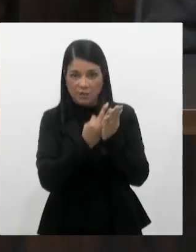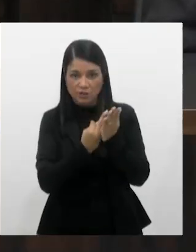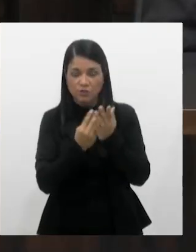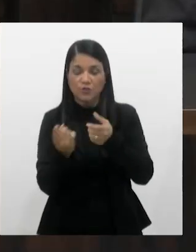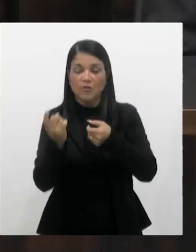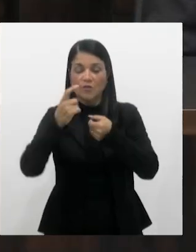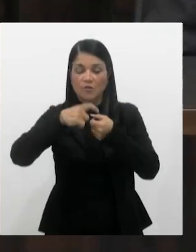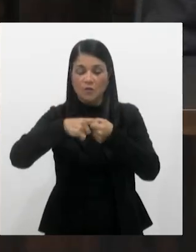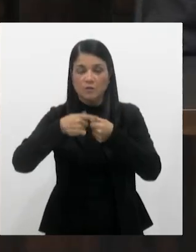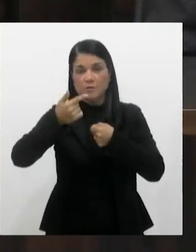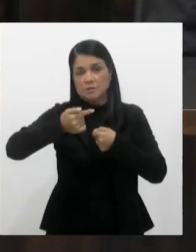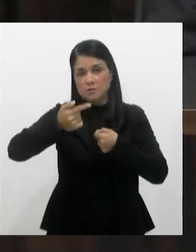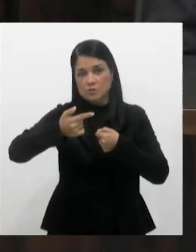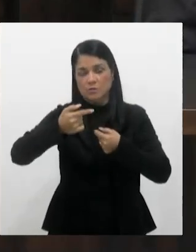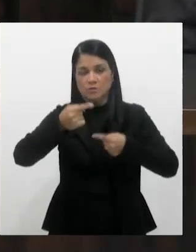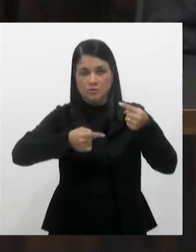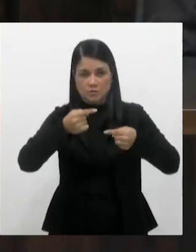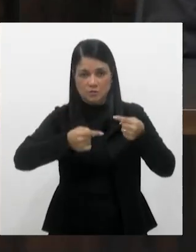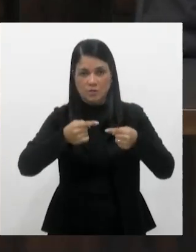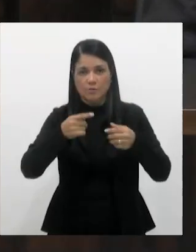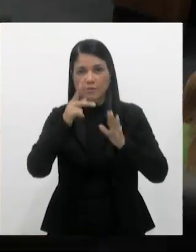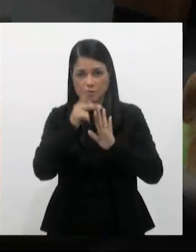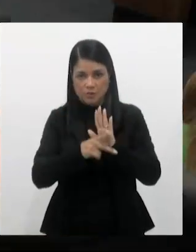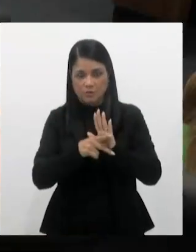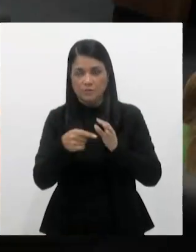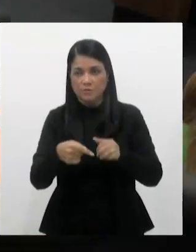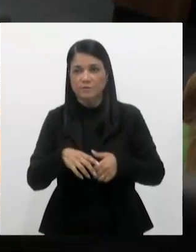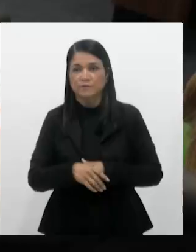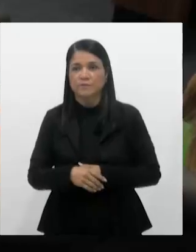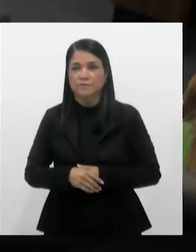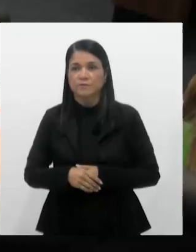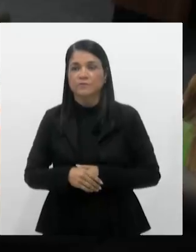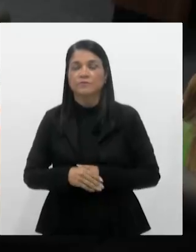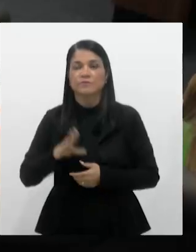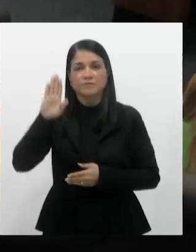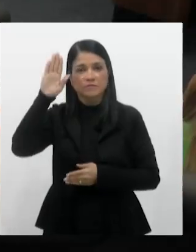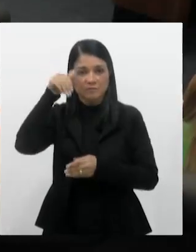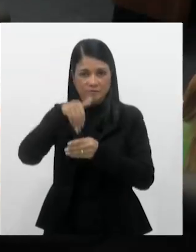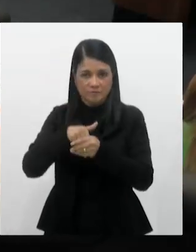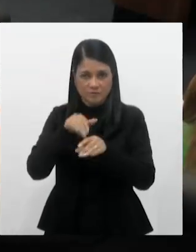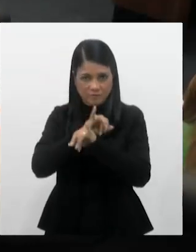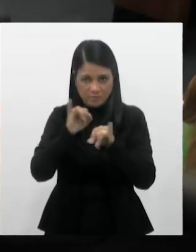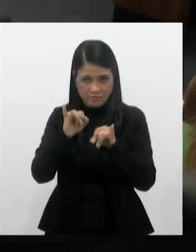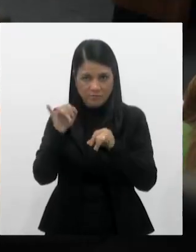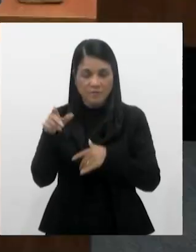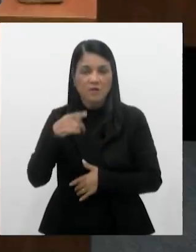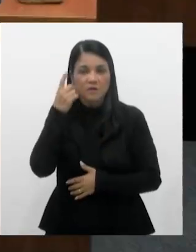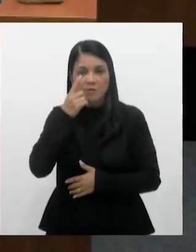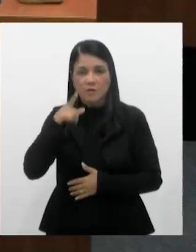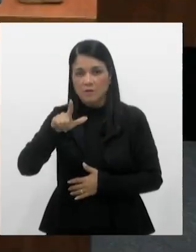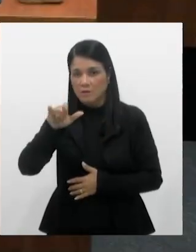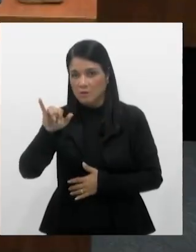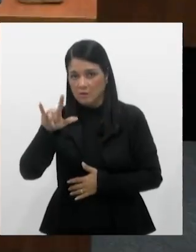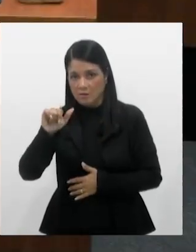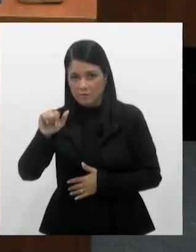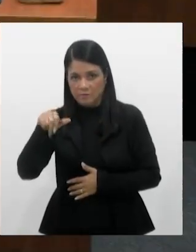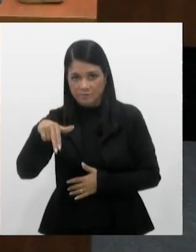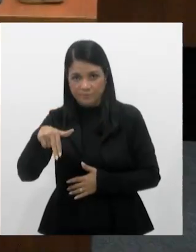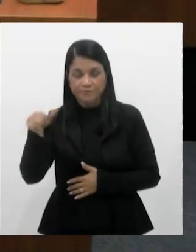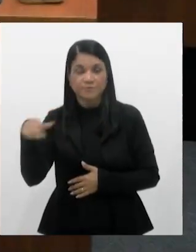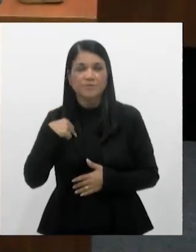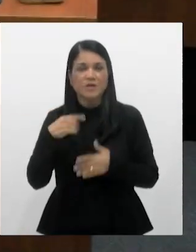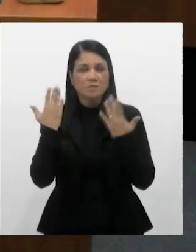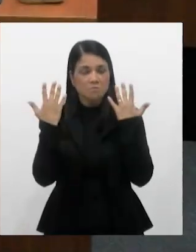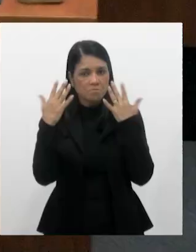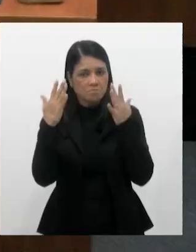segunda discussão. Declaração de voto, presidente. Deputada Lilian. Então, parabenizo muito